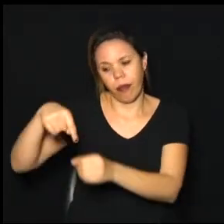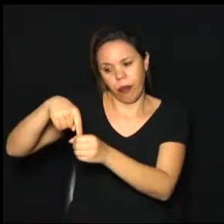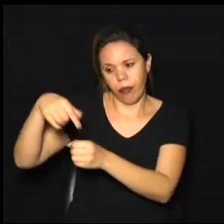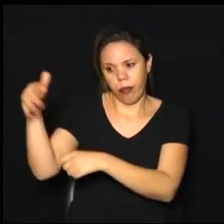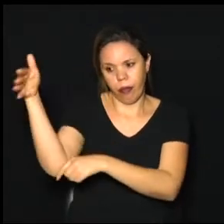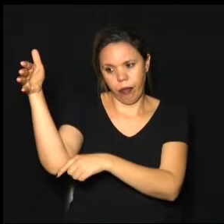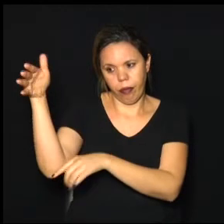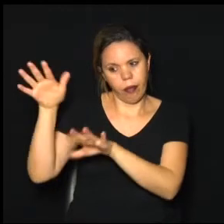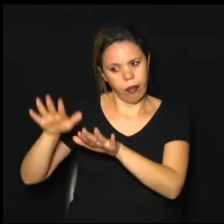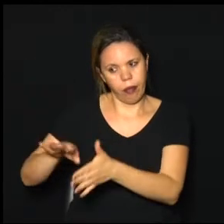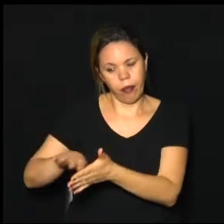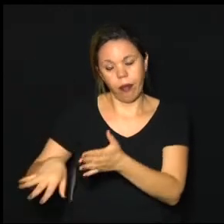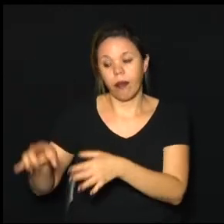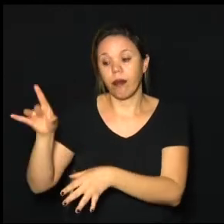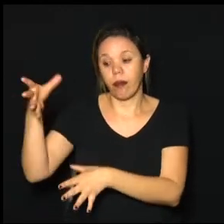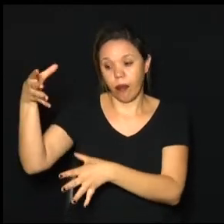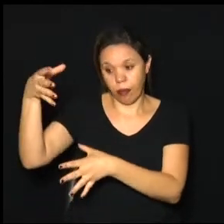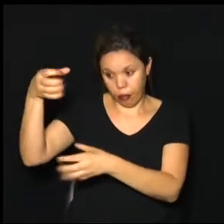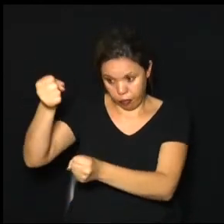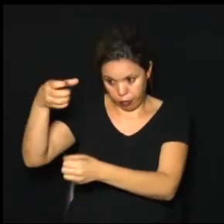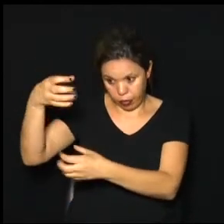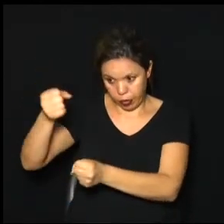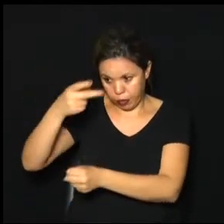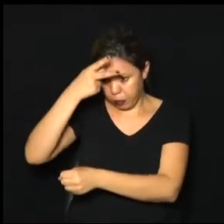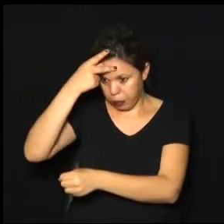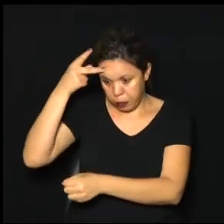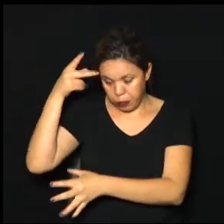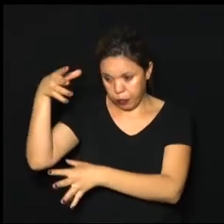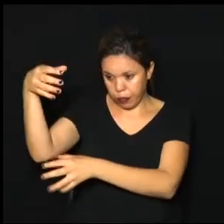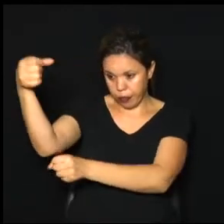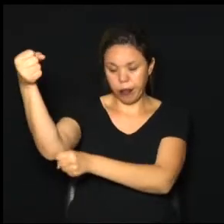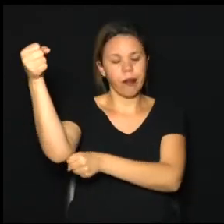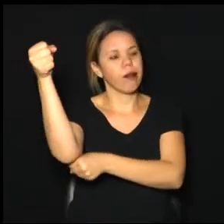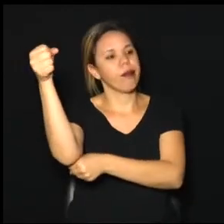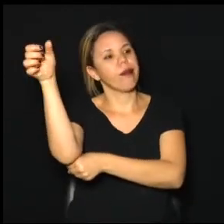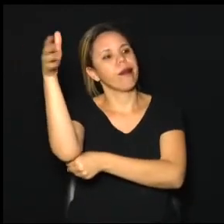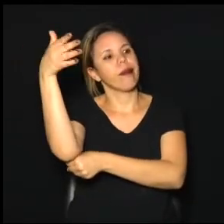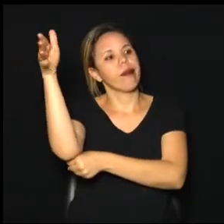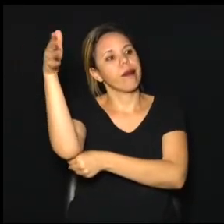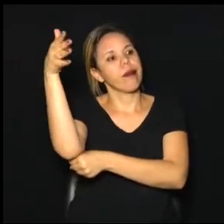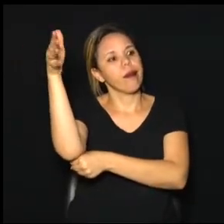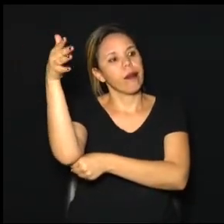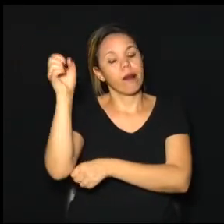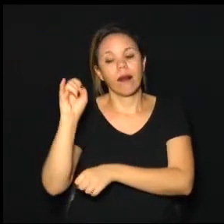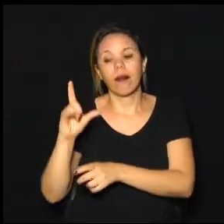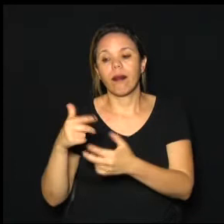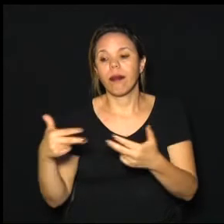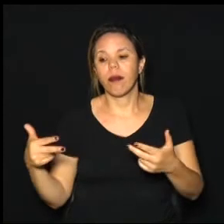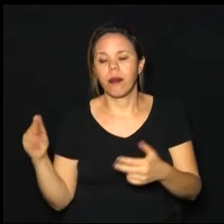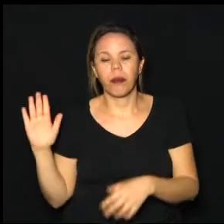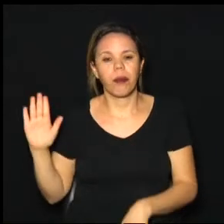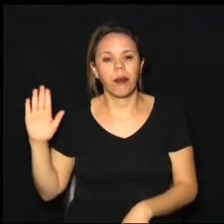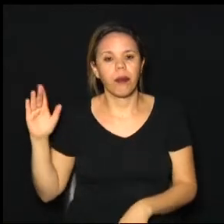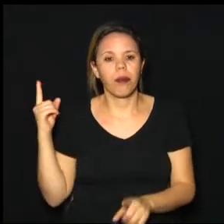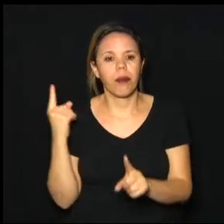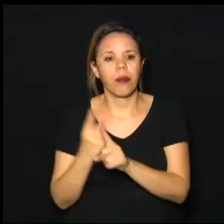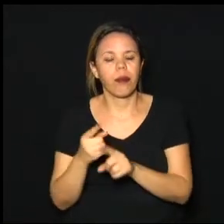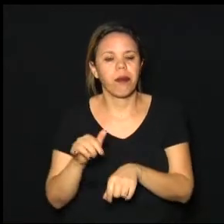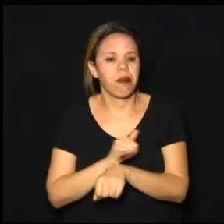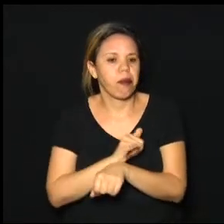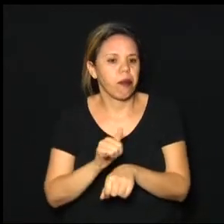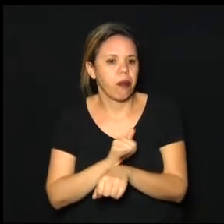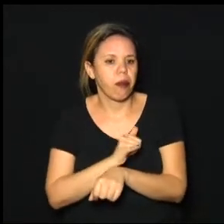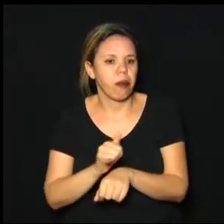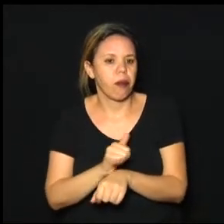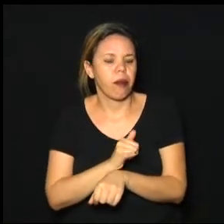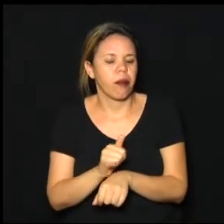bandeiras sejam seguradas por alguém e se houver aí algum mecanismo que o candidato encontre para